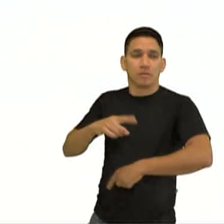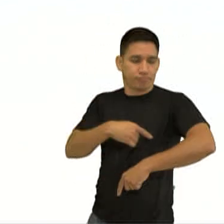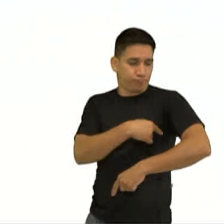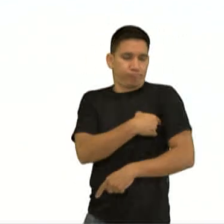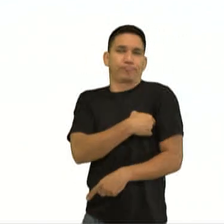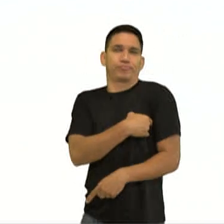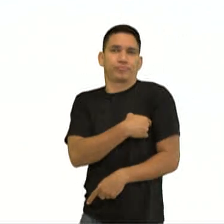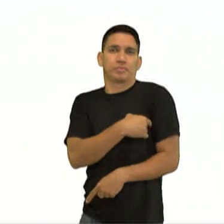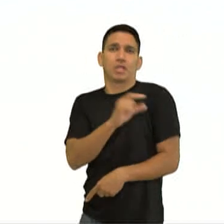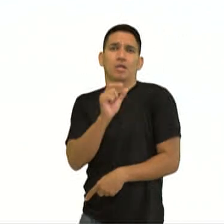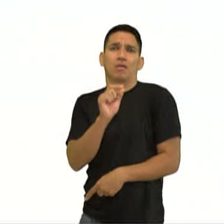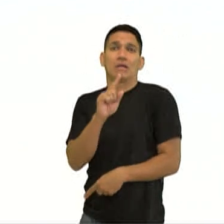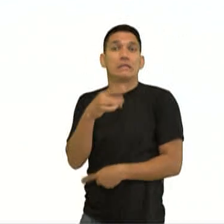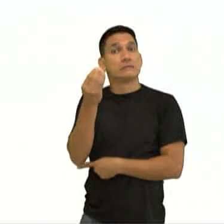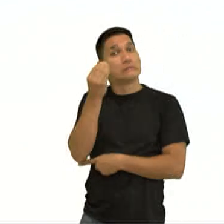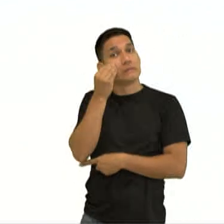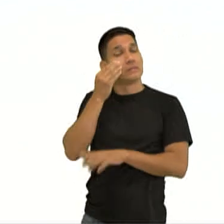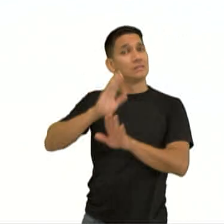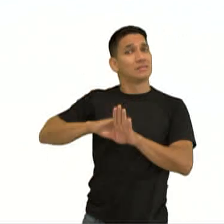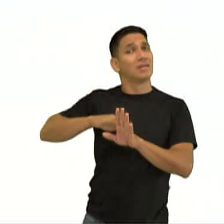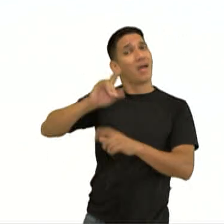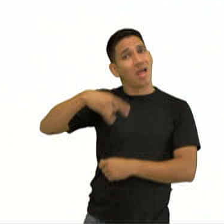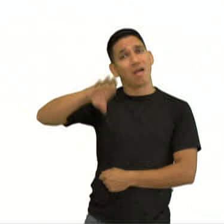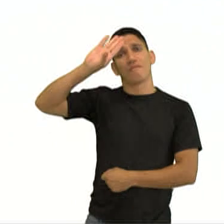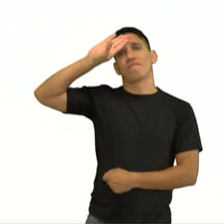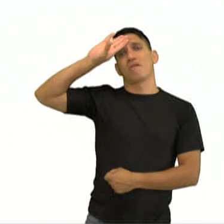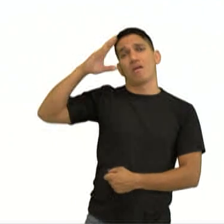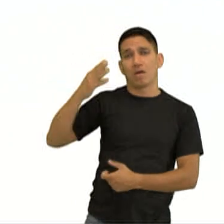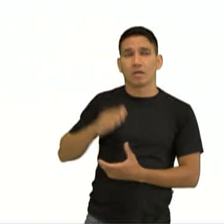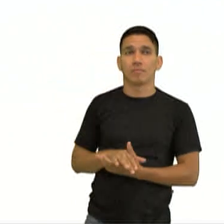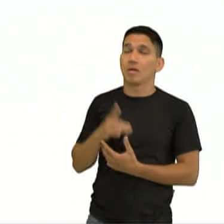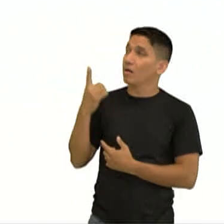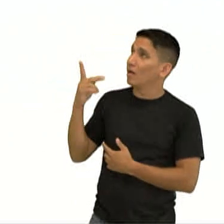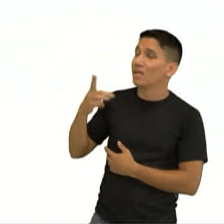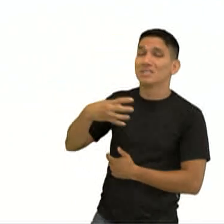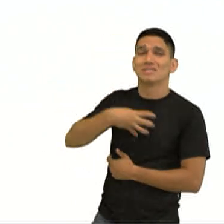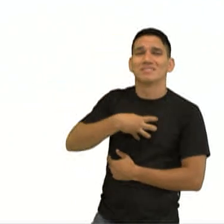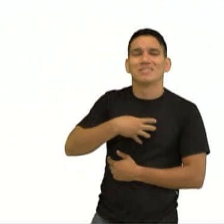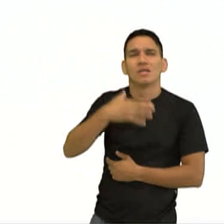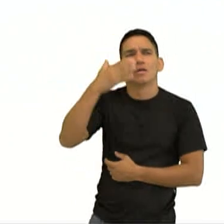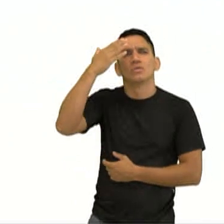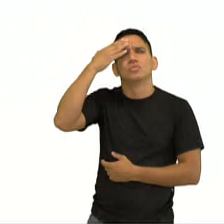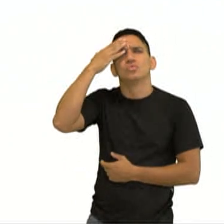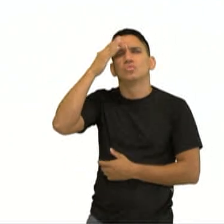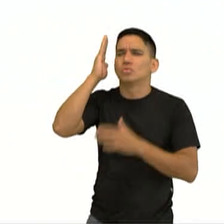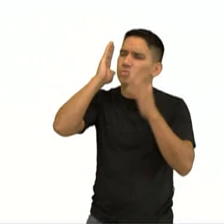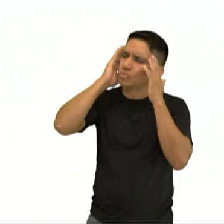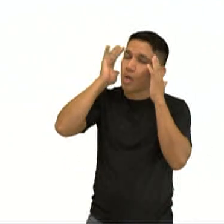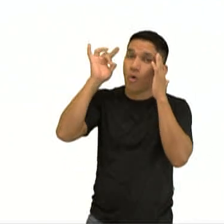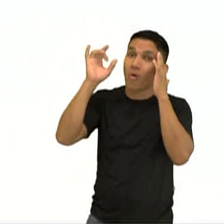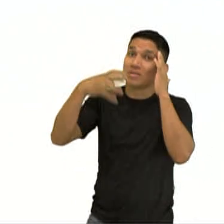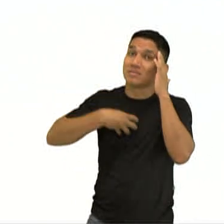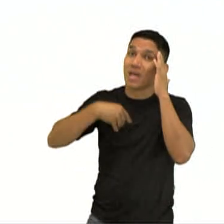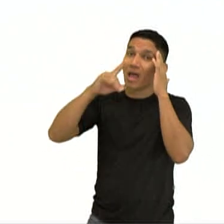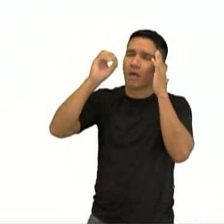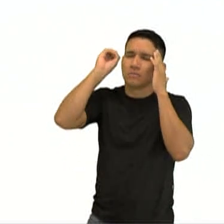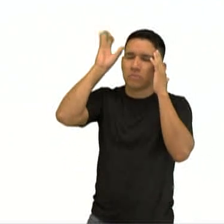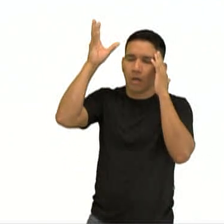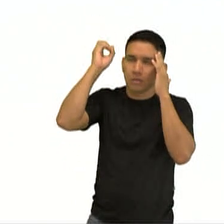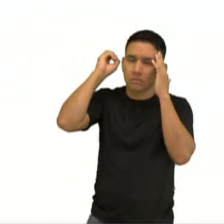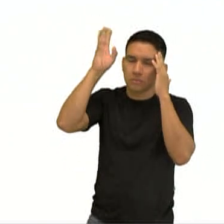Significa que pode ser um sintoma a febre. Aqui a menininha com a mão na cabeça. Então, dores de cabeça